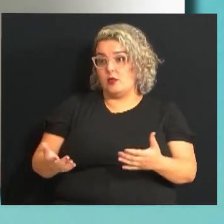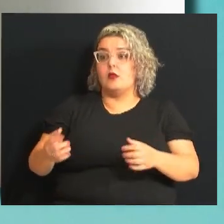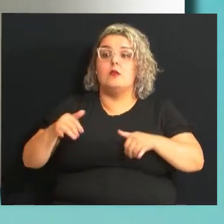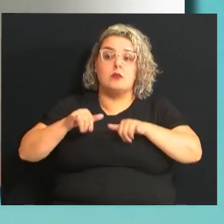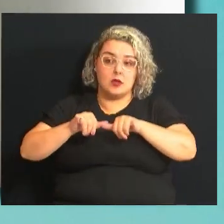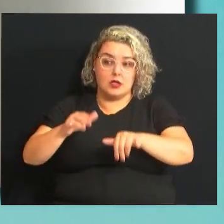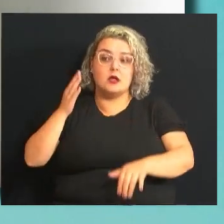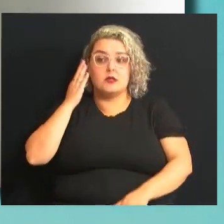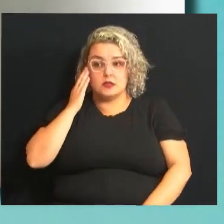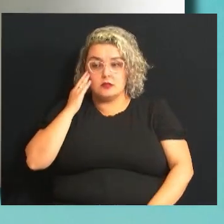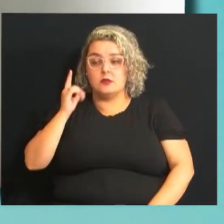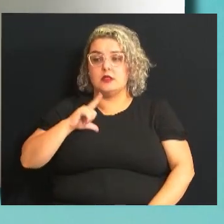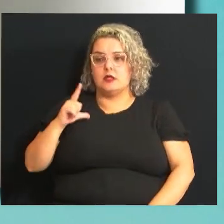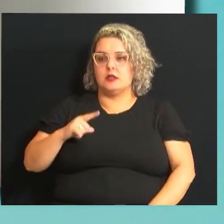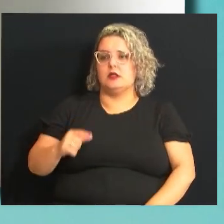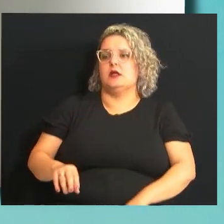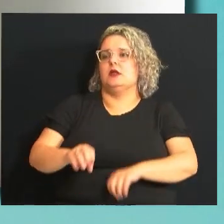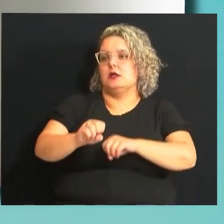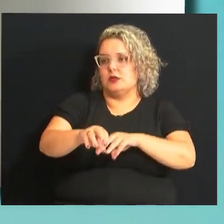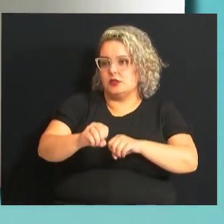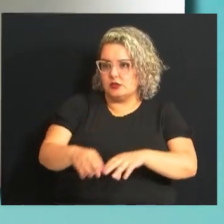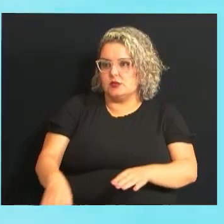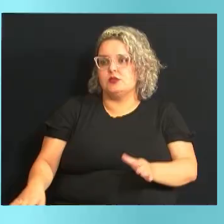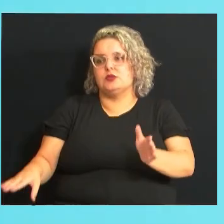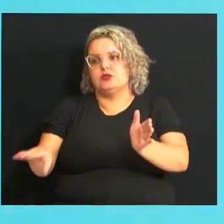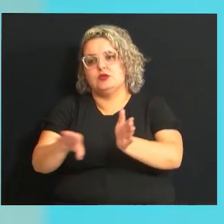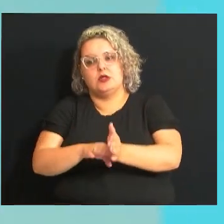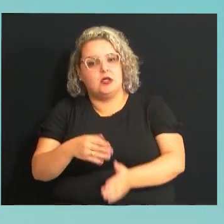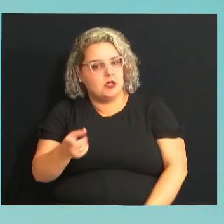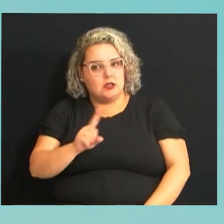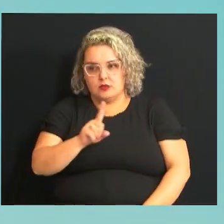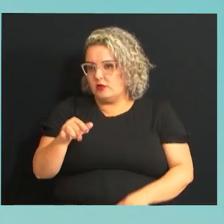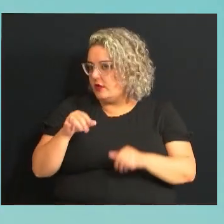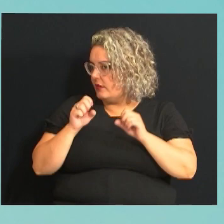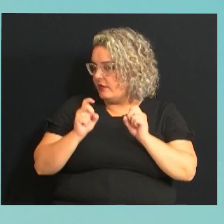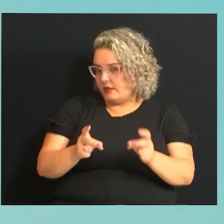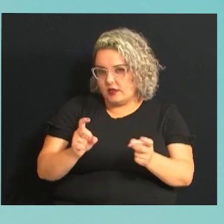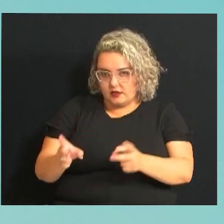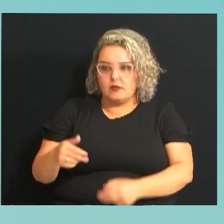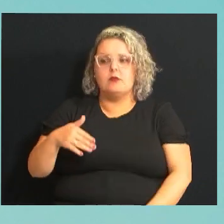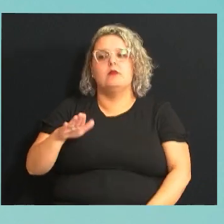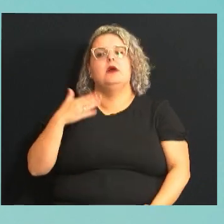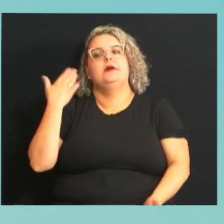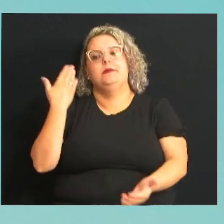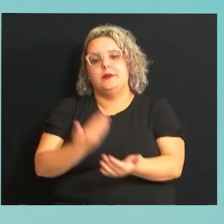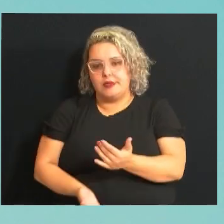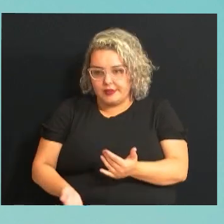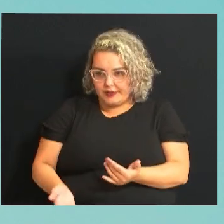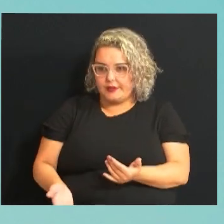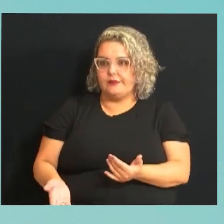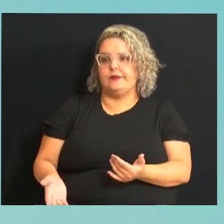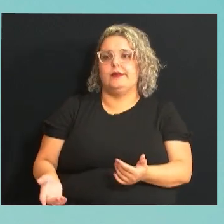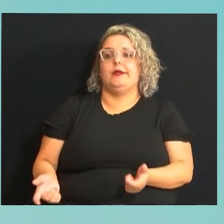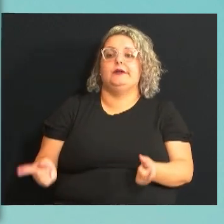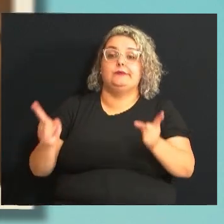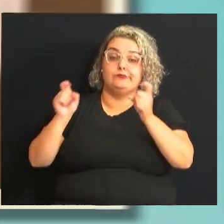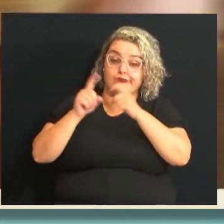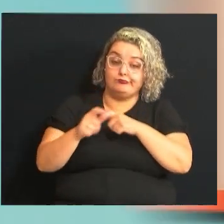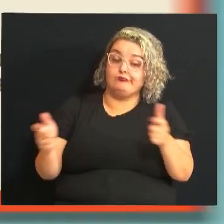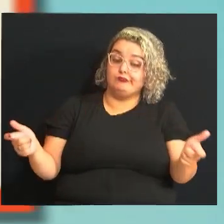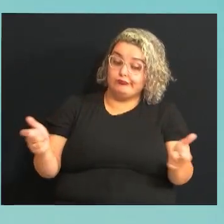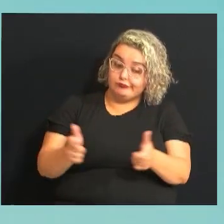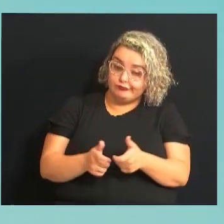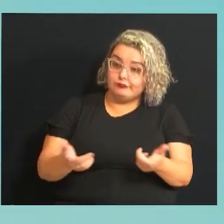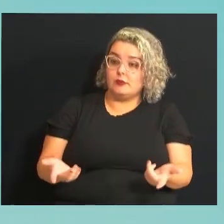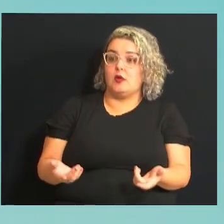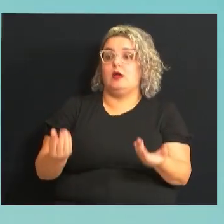que ele é descartado. Hum. Mas, como o mercado sabe que tem essa questão de educação, se chegar lá, não vai ser vendido, vai